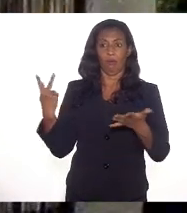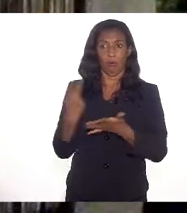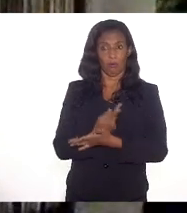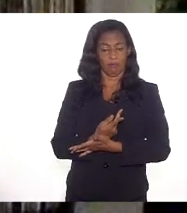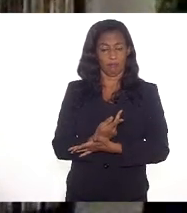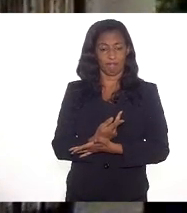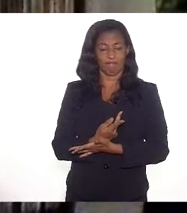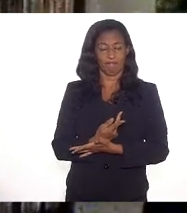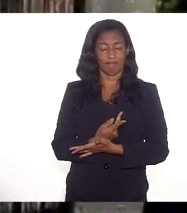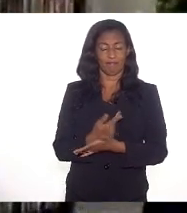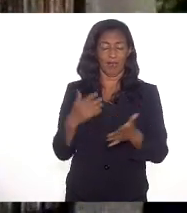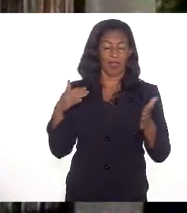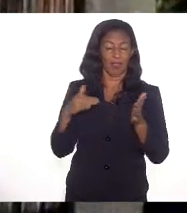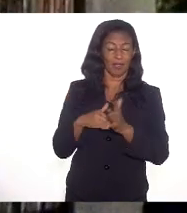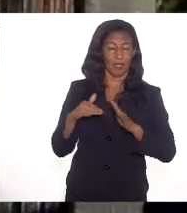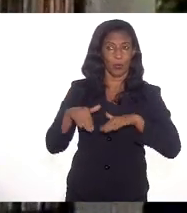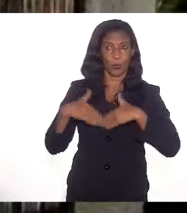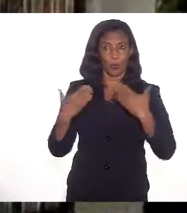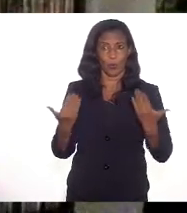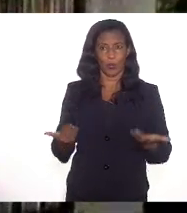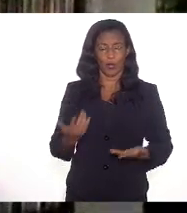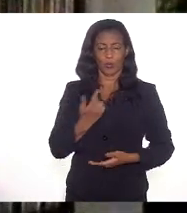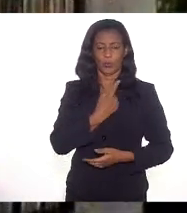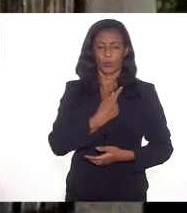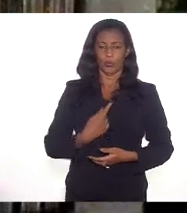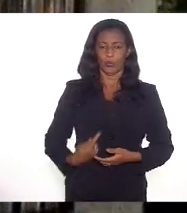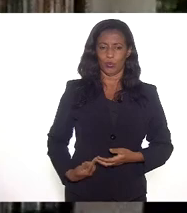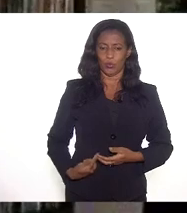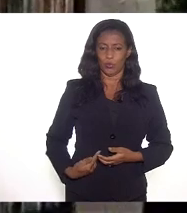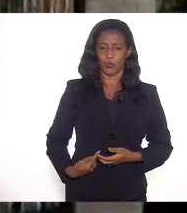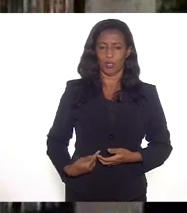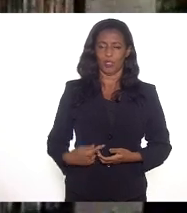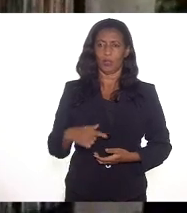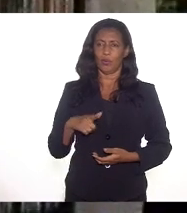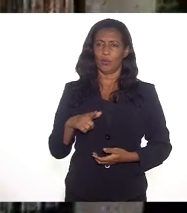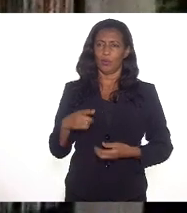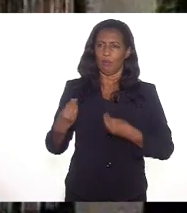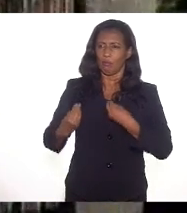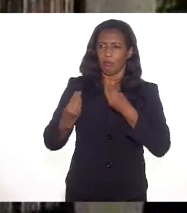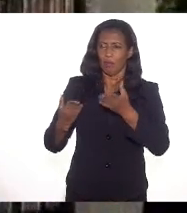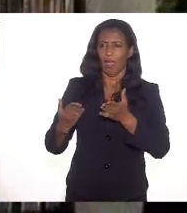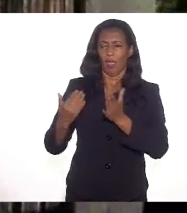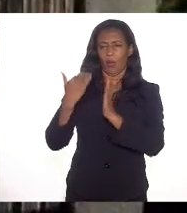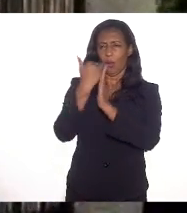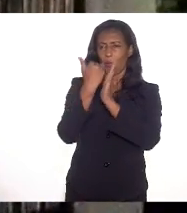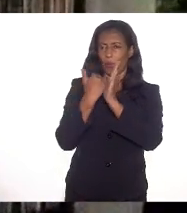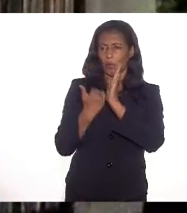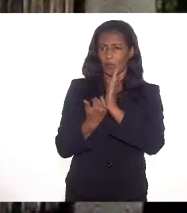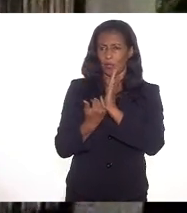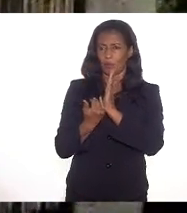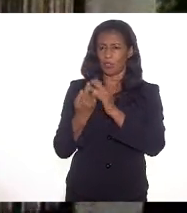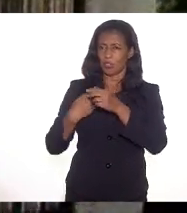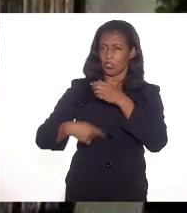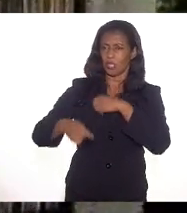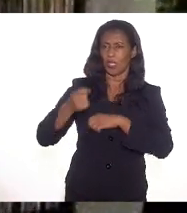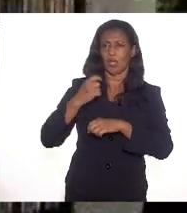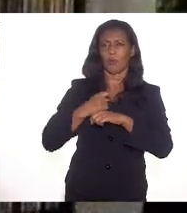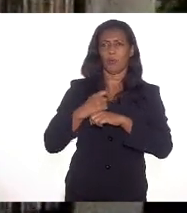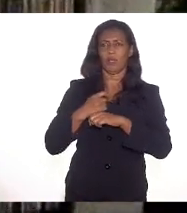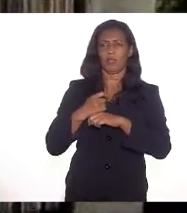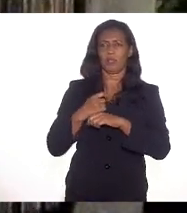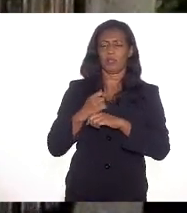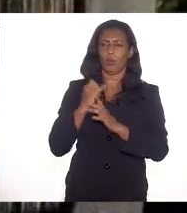acontecer até quando o governo lança um programa de recuperação dessas